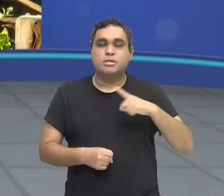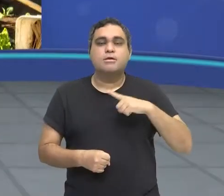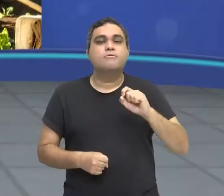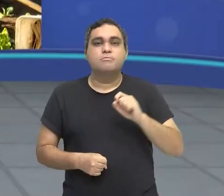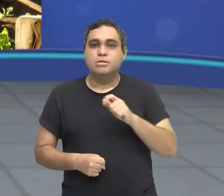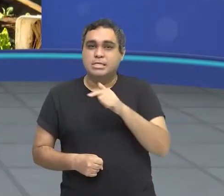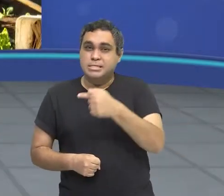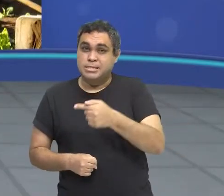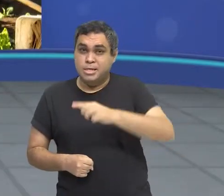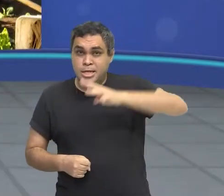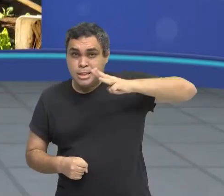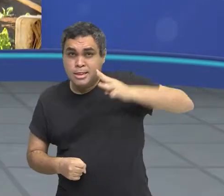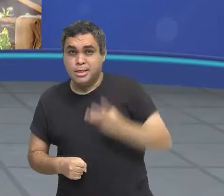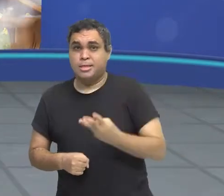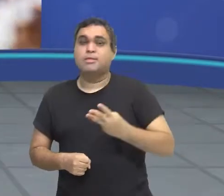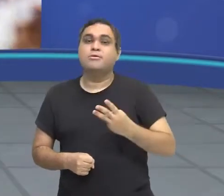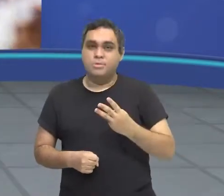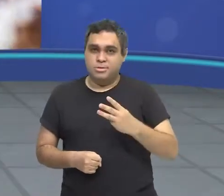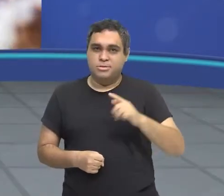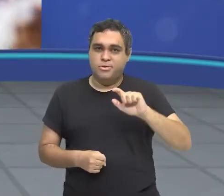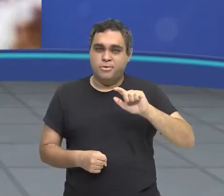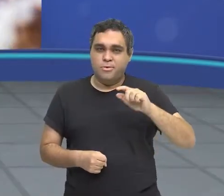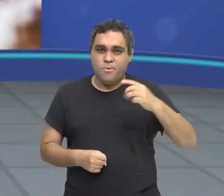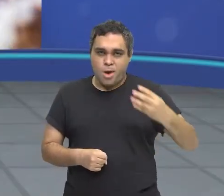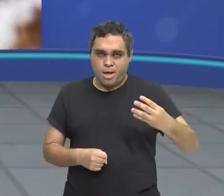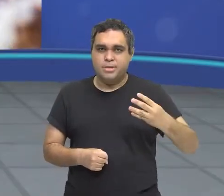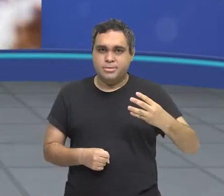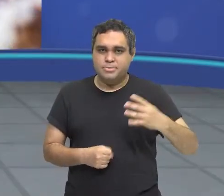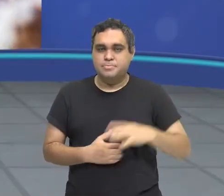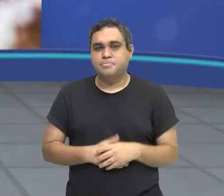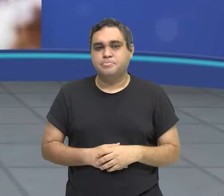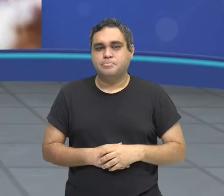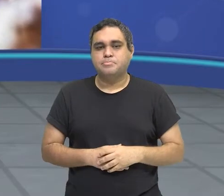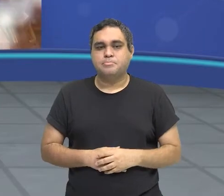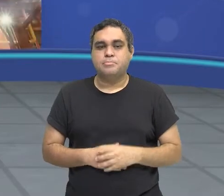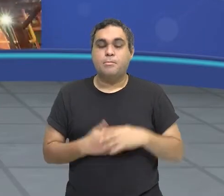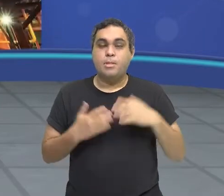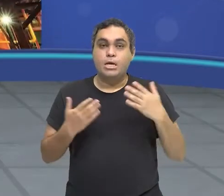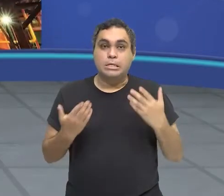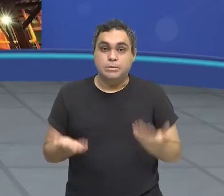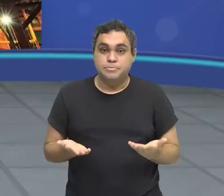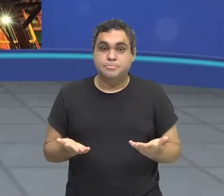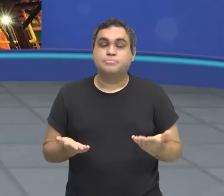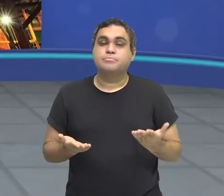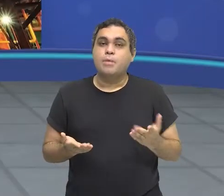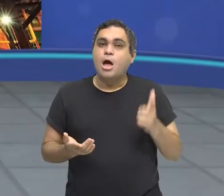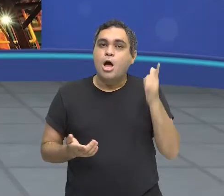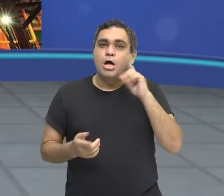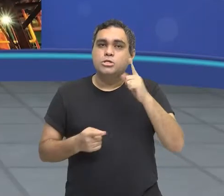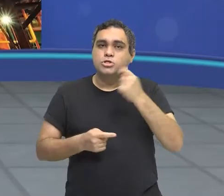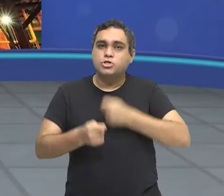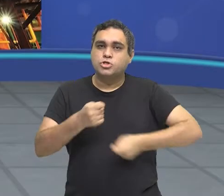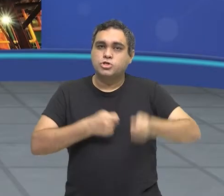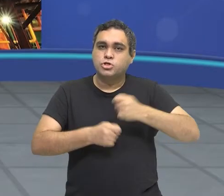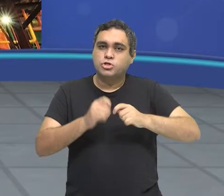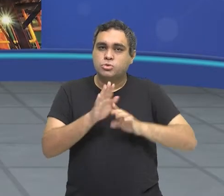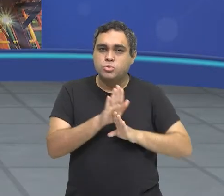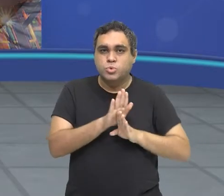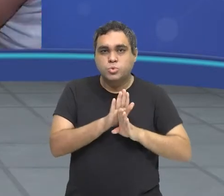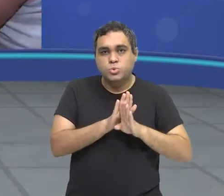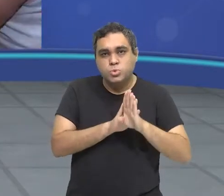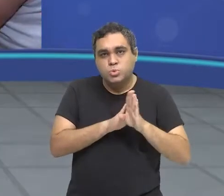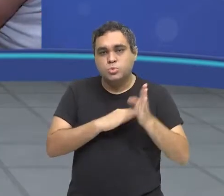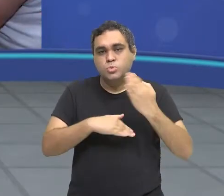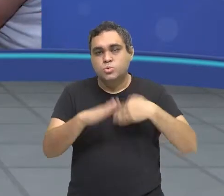economia, tá? Agora, para ocorrer todo esse investimento, esse desenvolvimento, nós vamos verificar aí